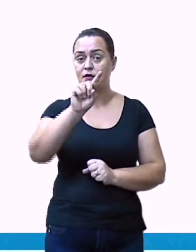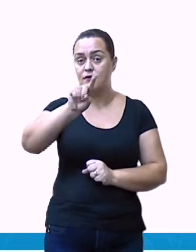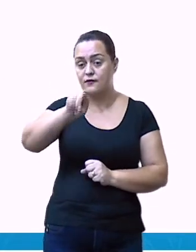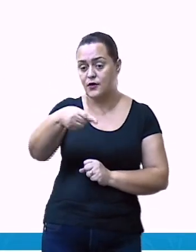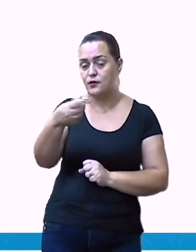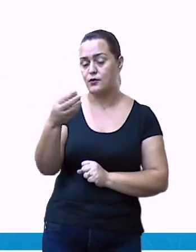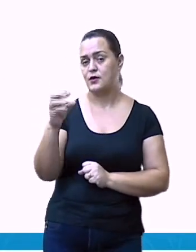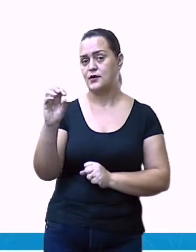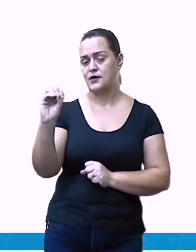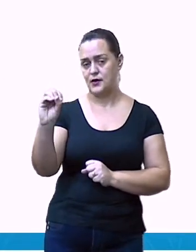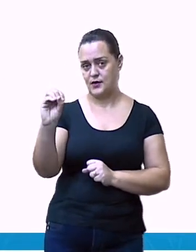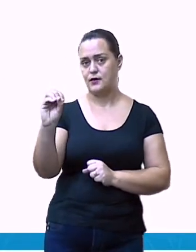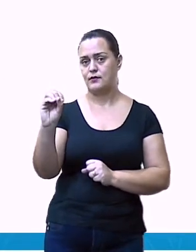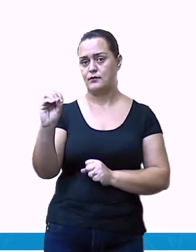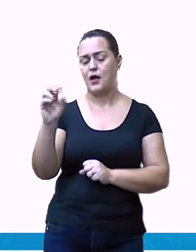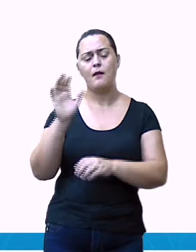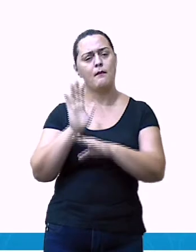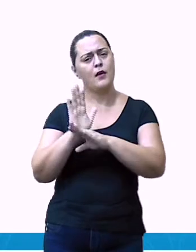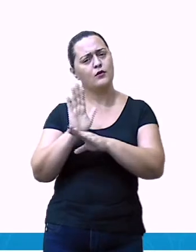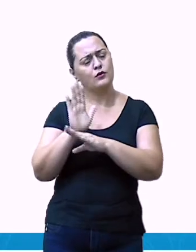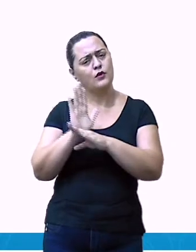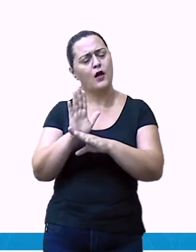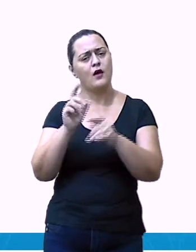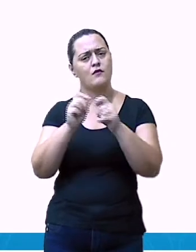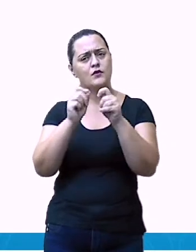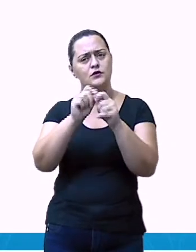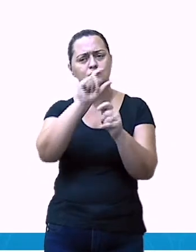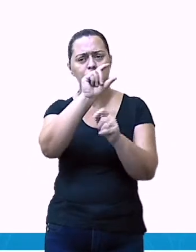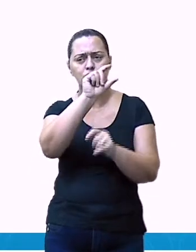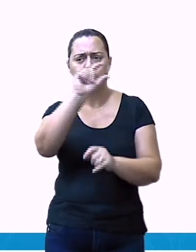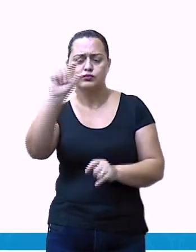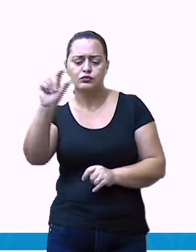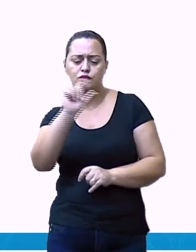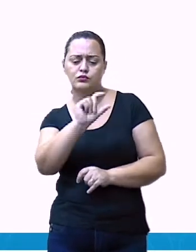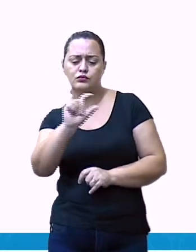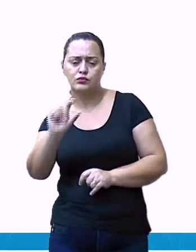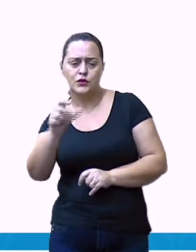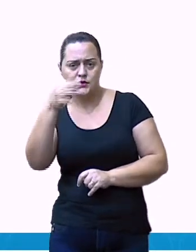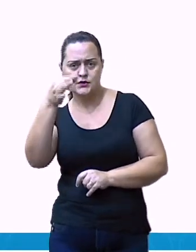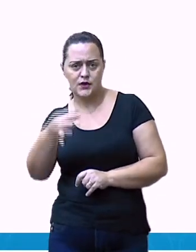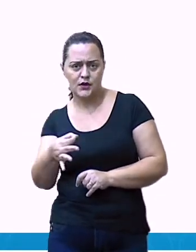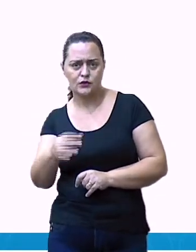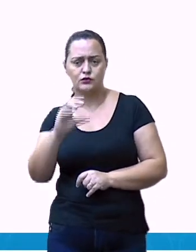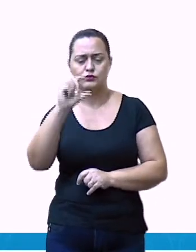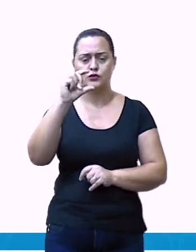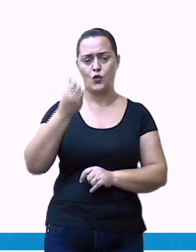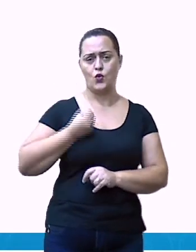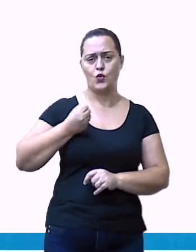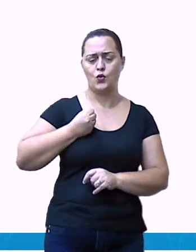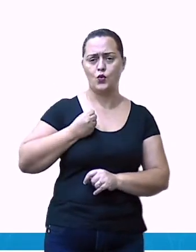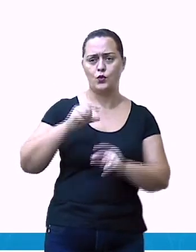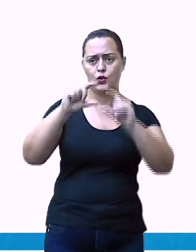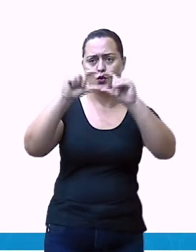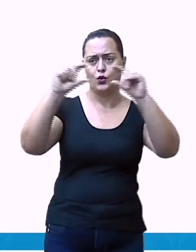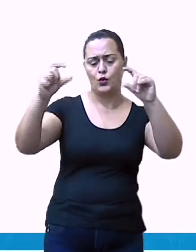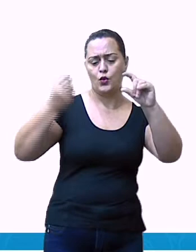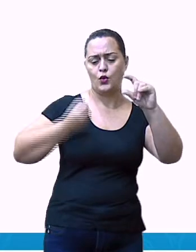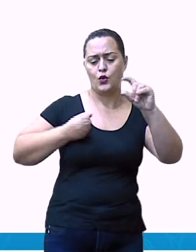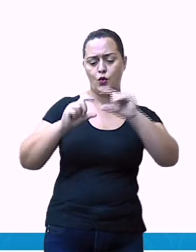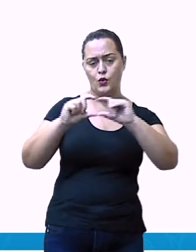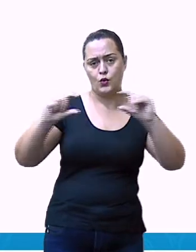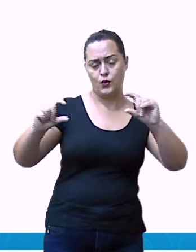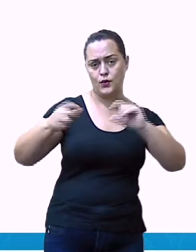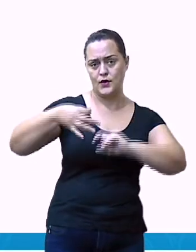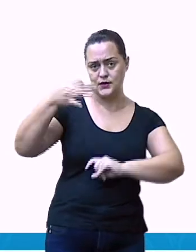de armar essa operação. Quando eu coloco aqui o 3,6 ou 3 inteiros e 6 décimos